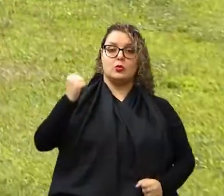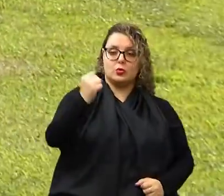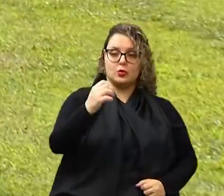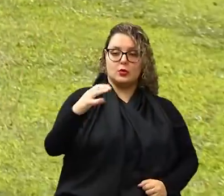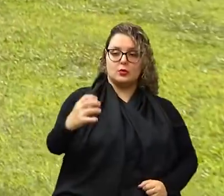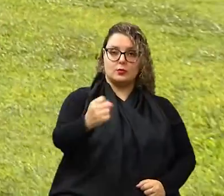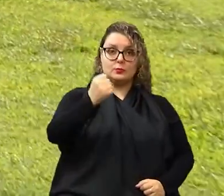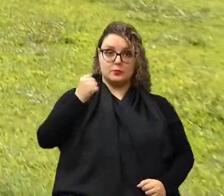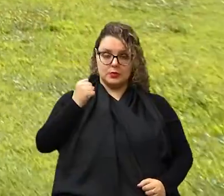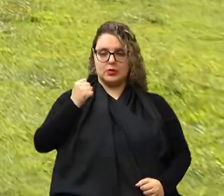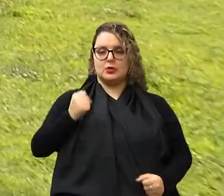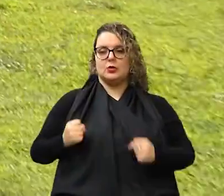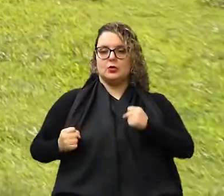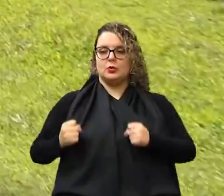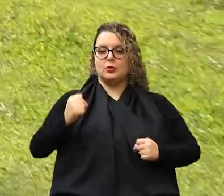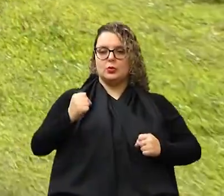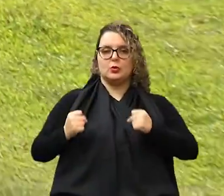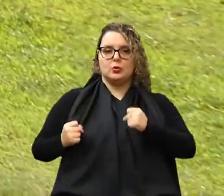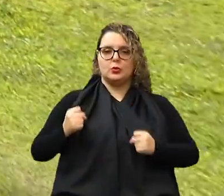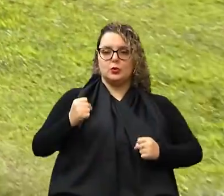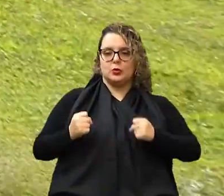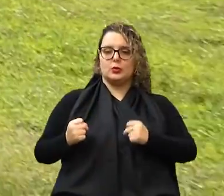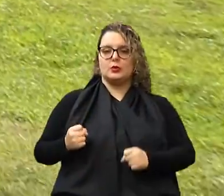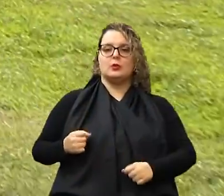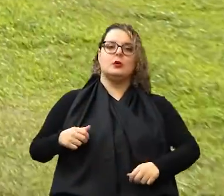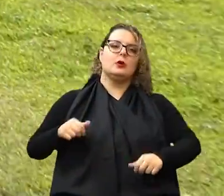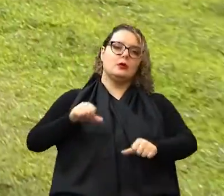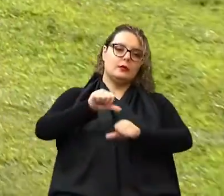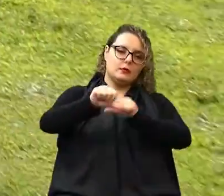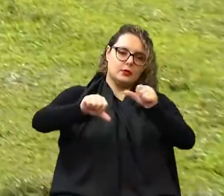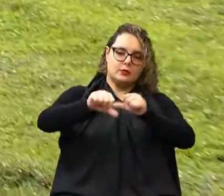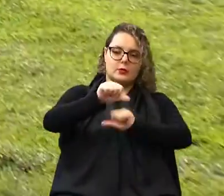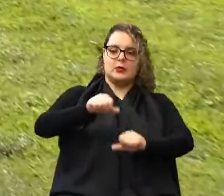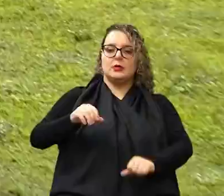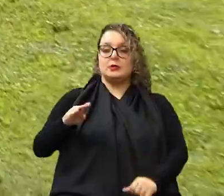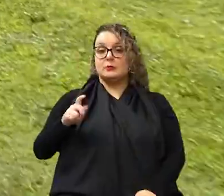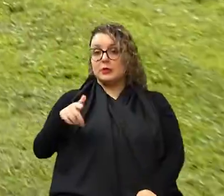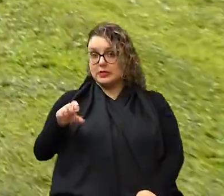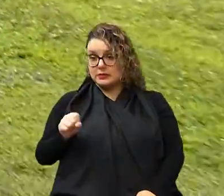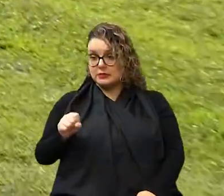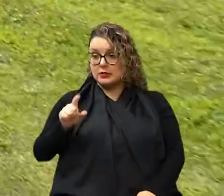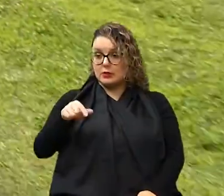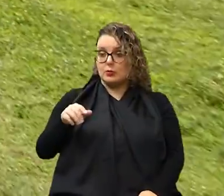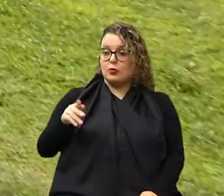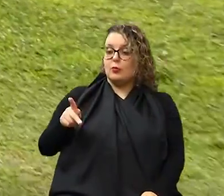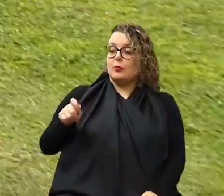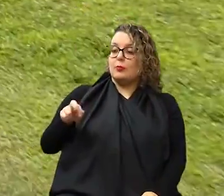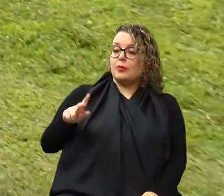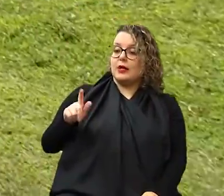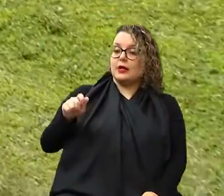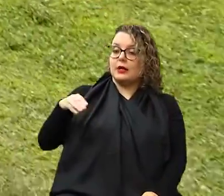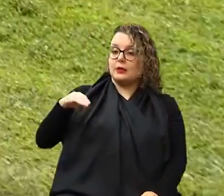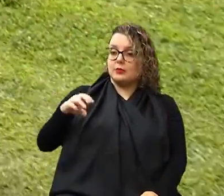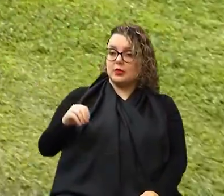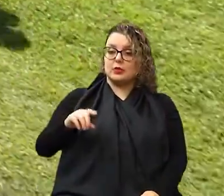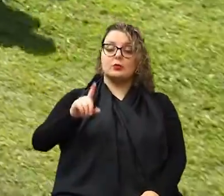o bastão. Caiu, quem está passando pega e faz a passagem. Esse bastão é representado por um pergaminho,